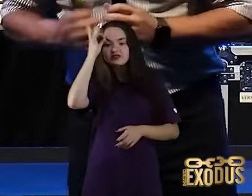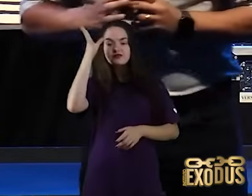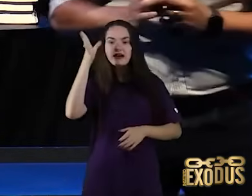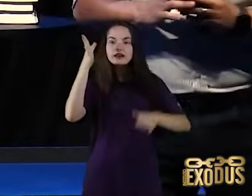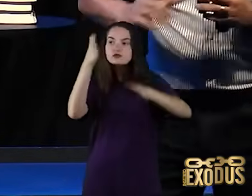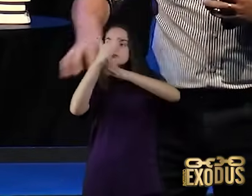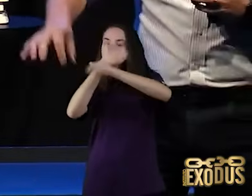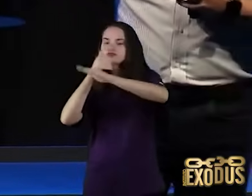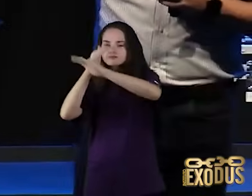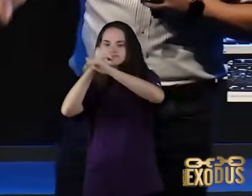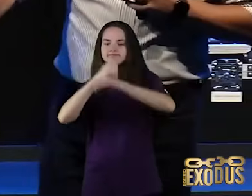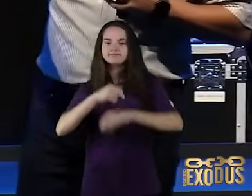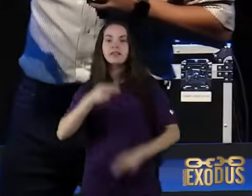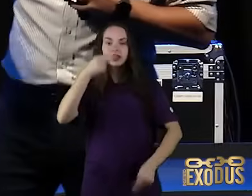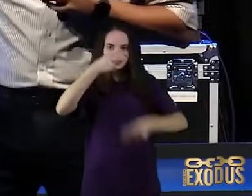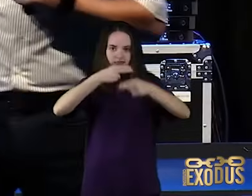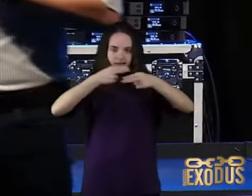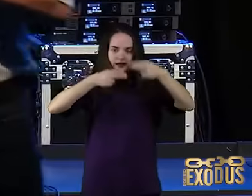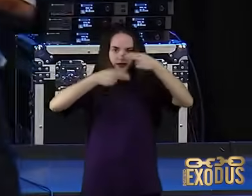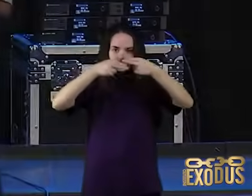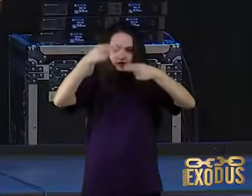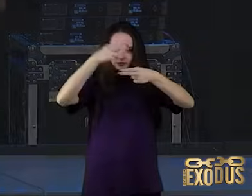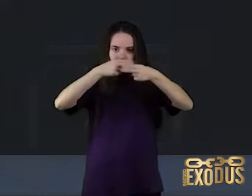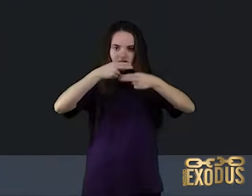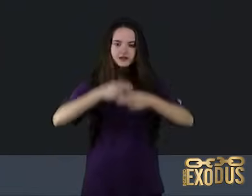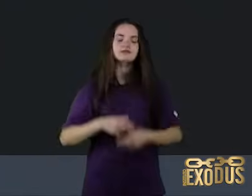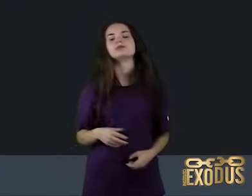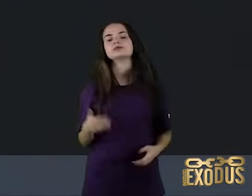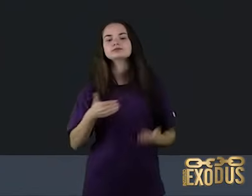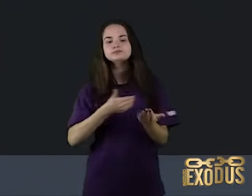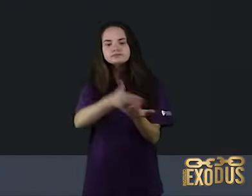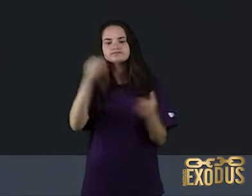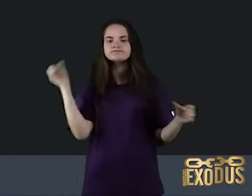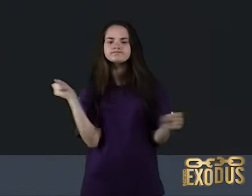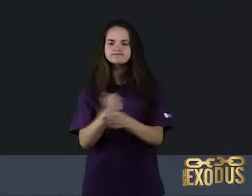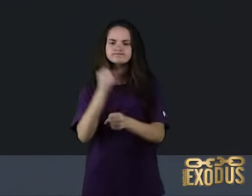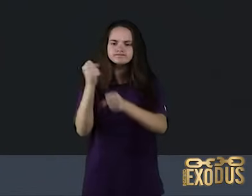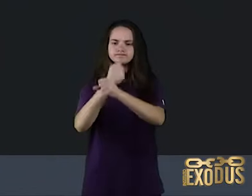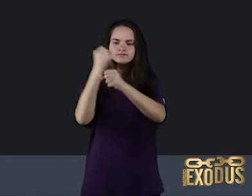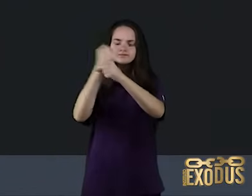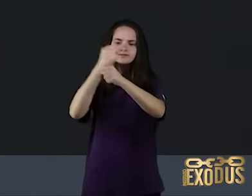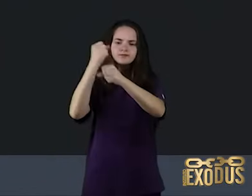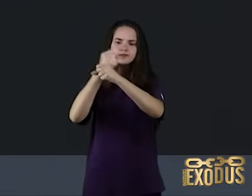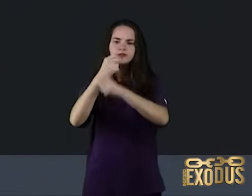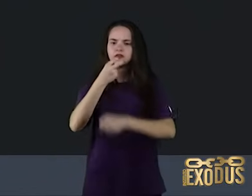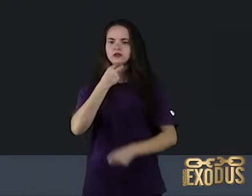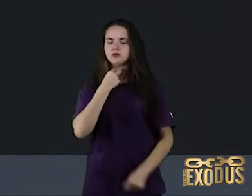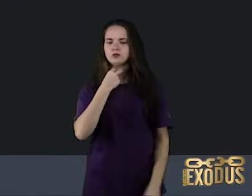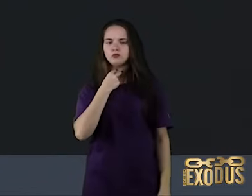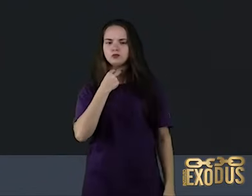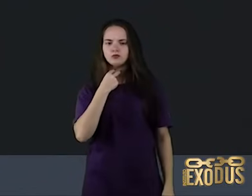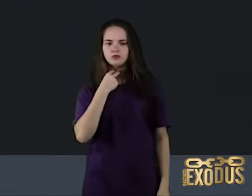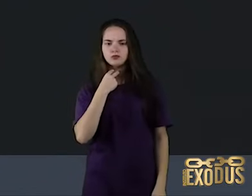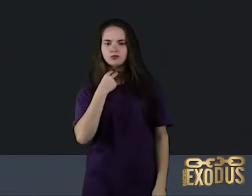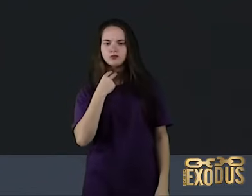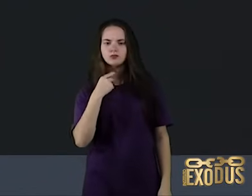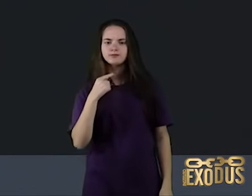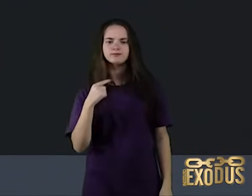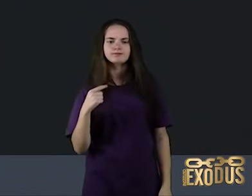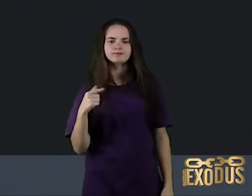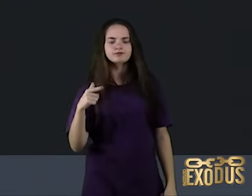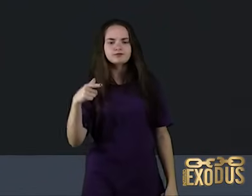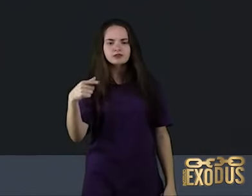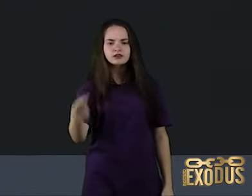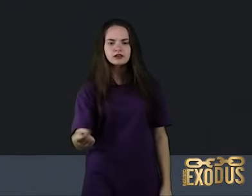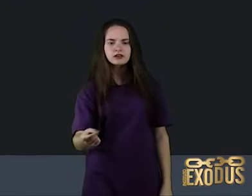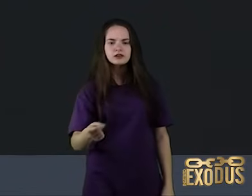distrair Neemias estou fazendo uma grande obra de modo que não poderei descer porque você Saria esta